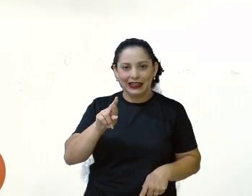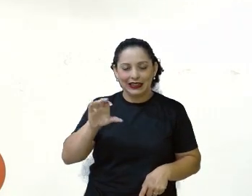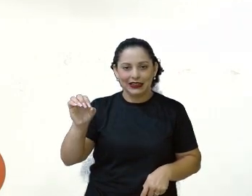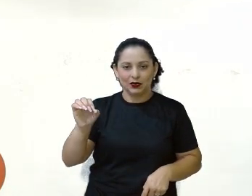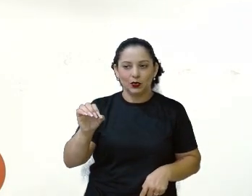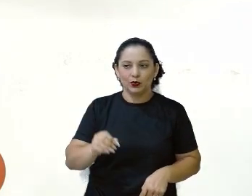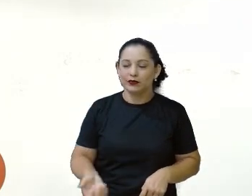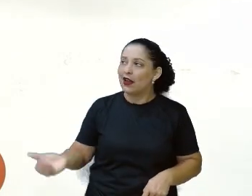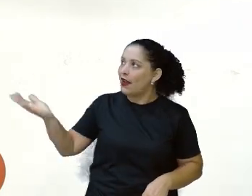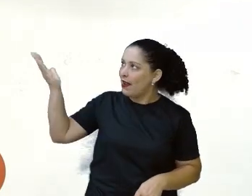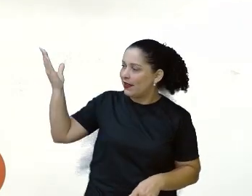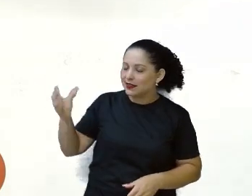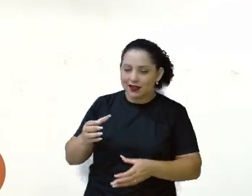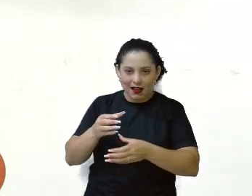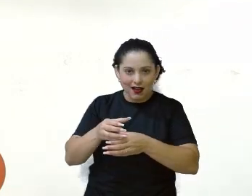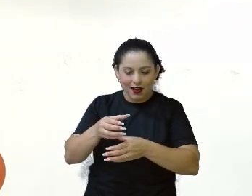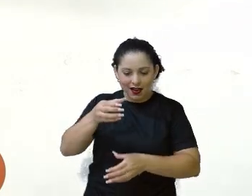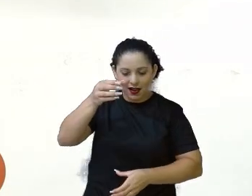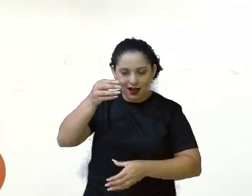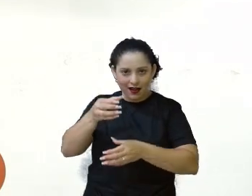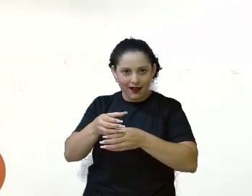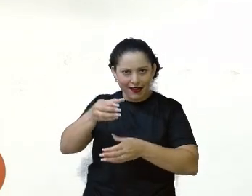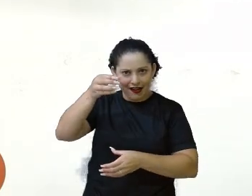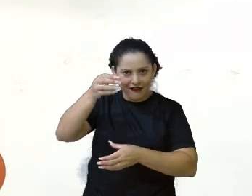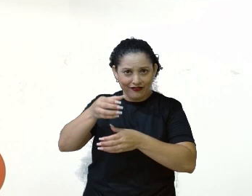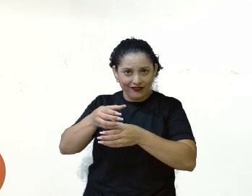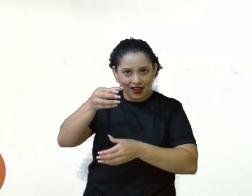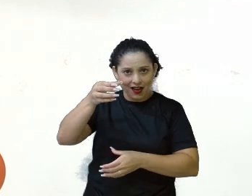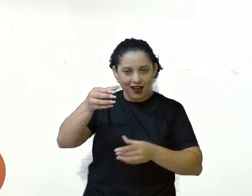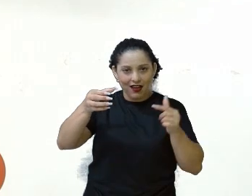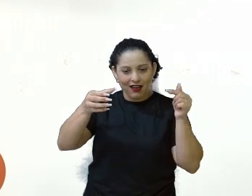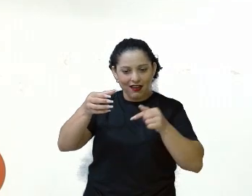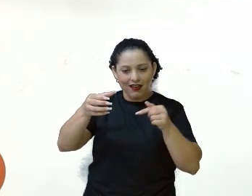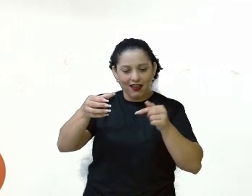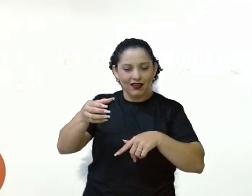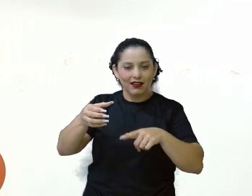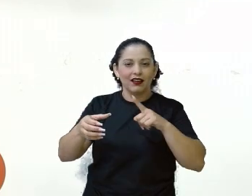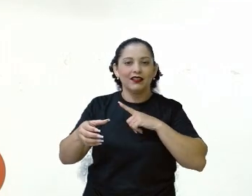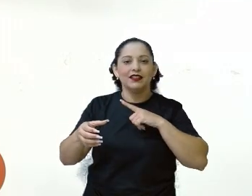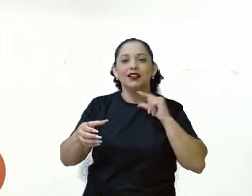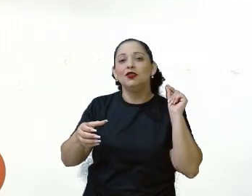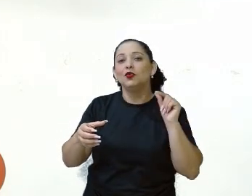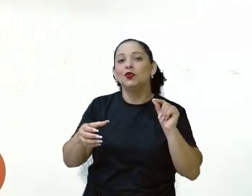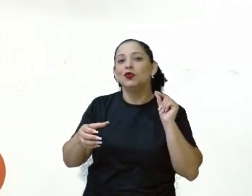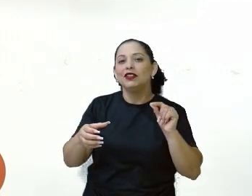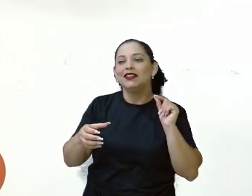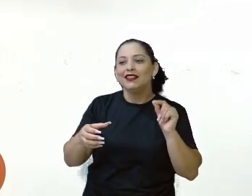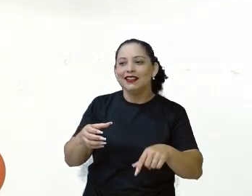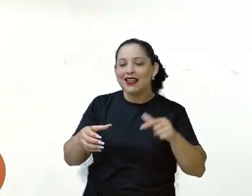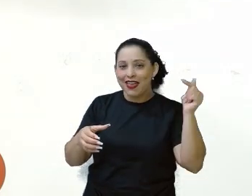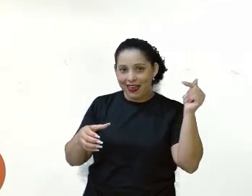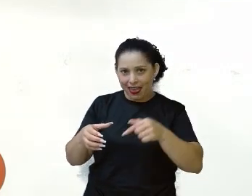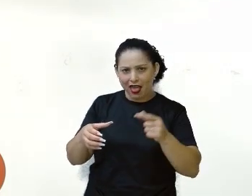essa garrafa propositalmente porque ela tem a capacidade